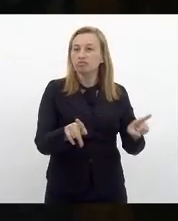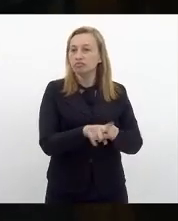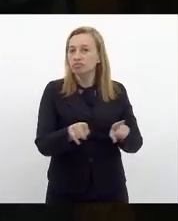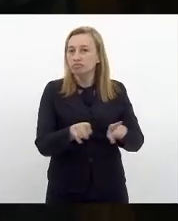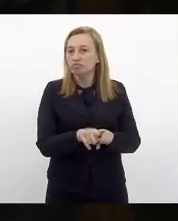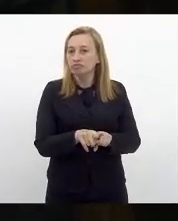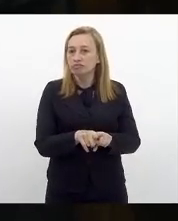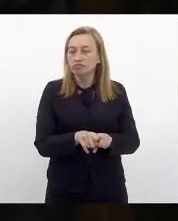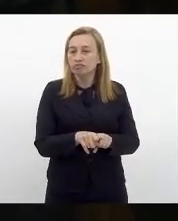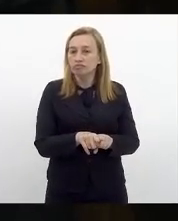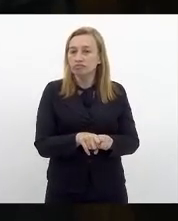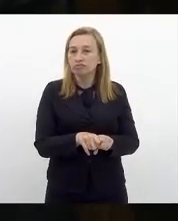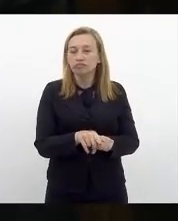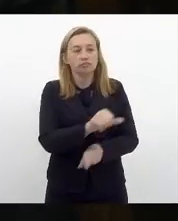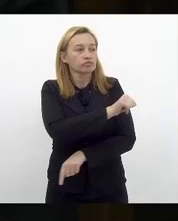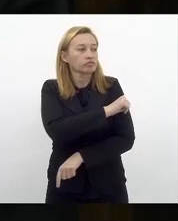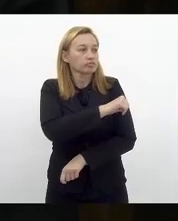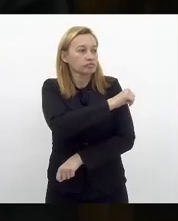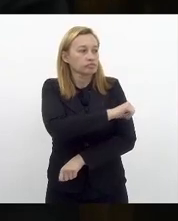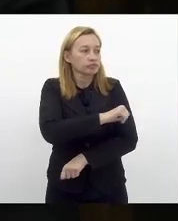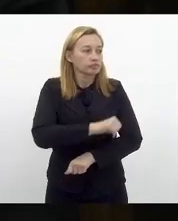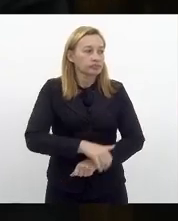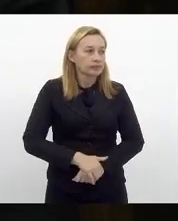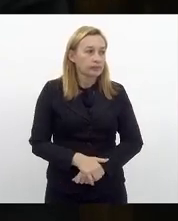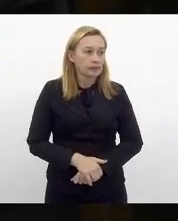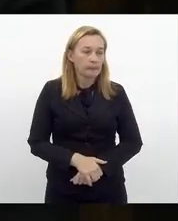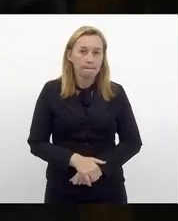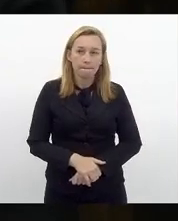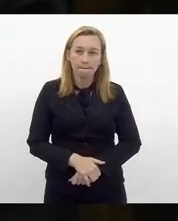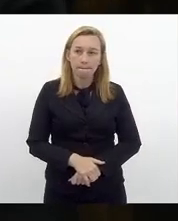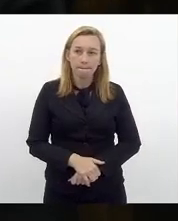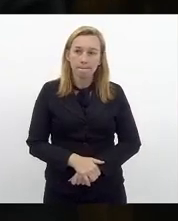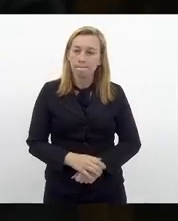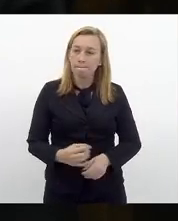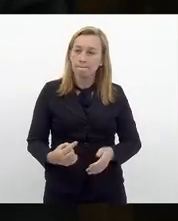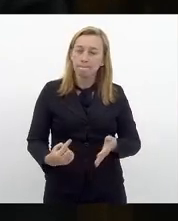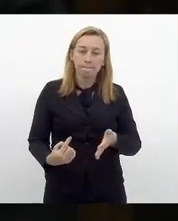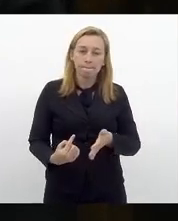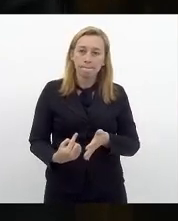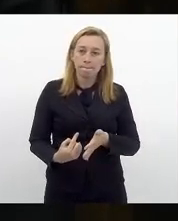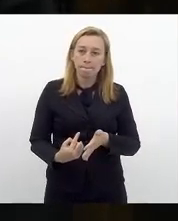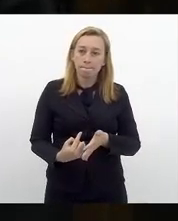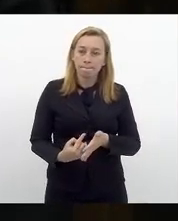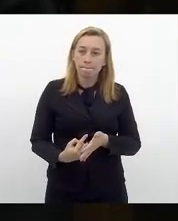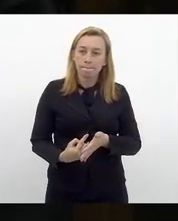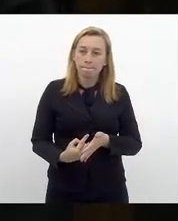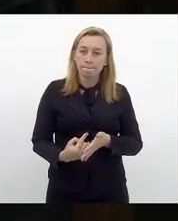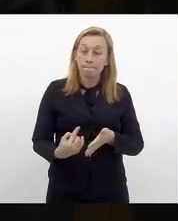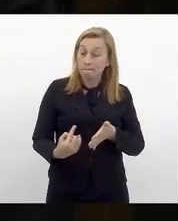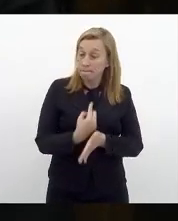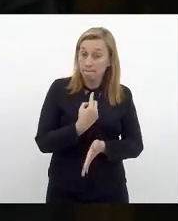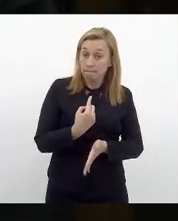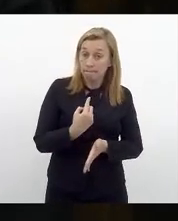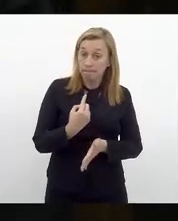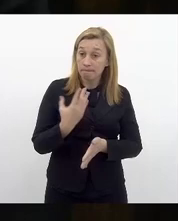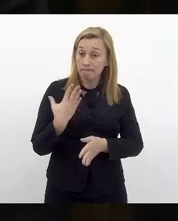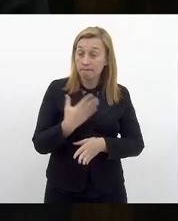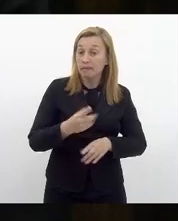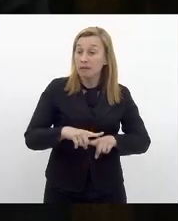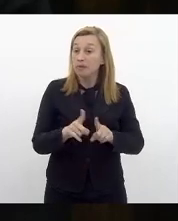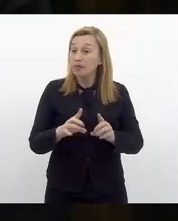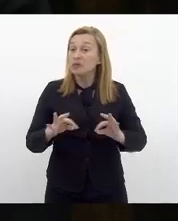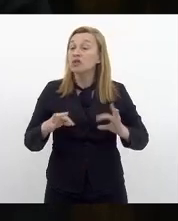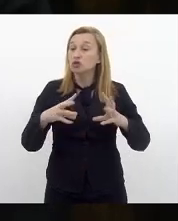também a enfermeira Rejane quem ela não perguntou nada diretamente mas a todos aqueles que